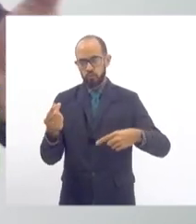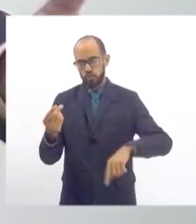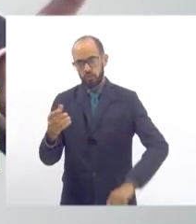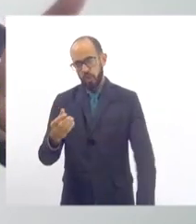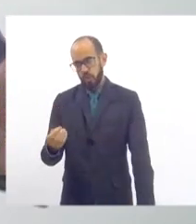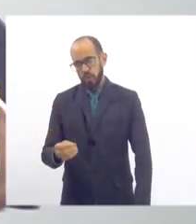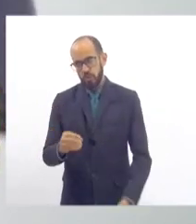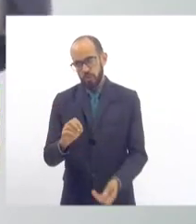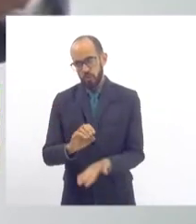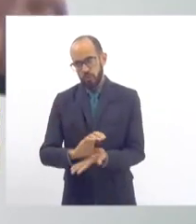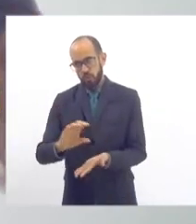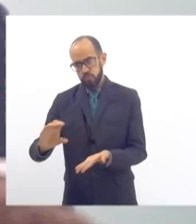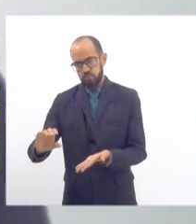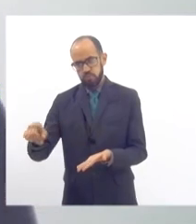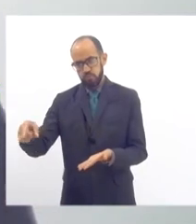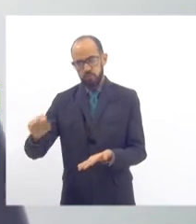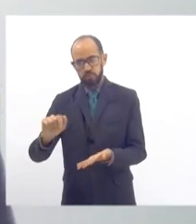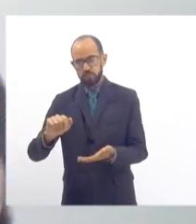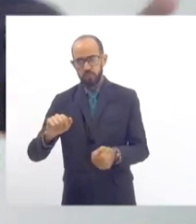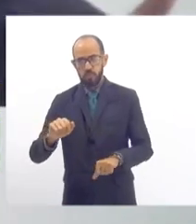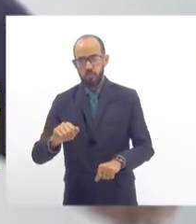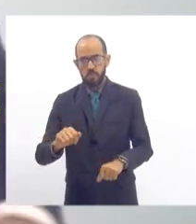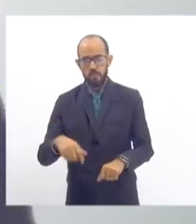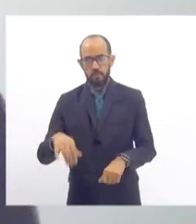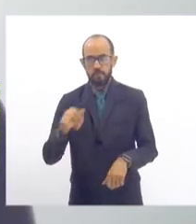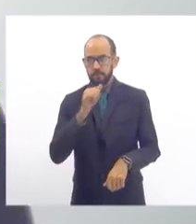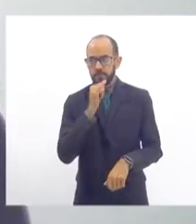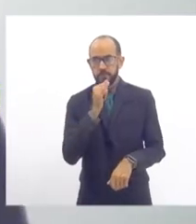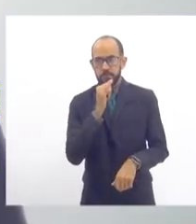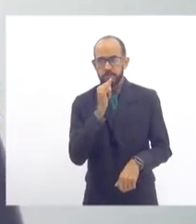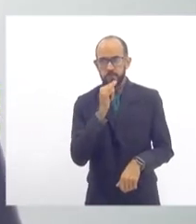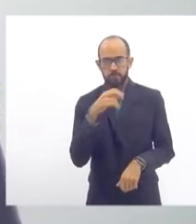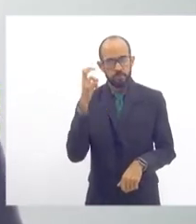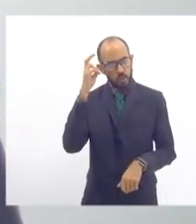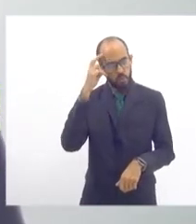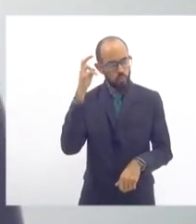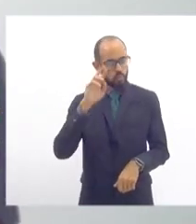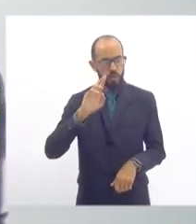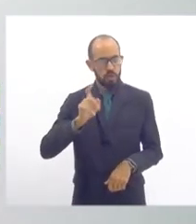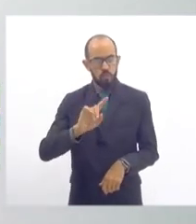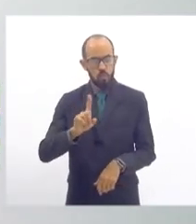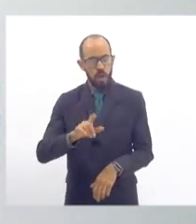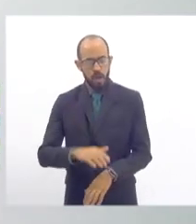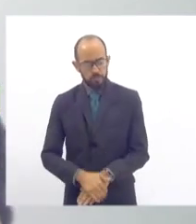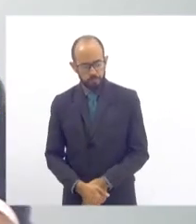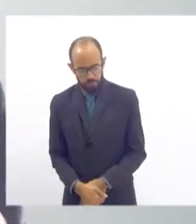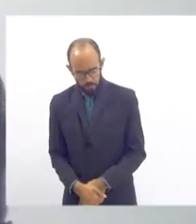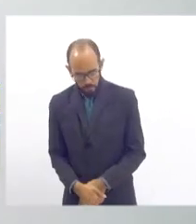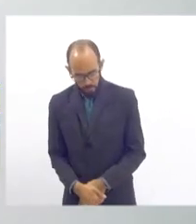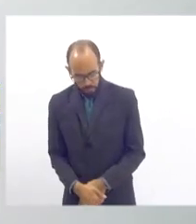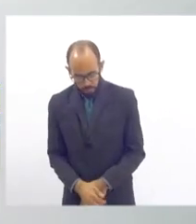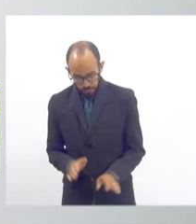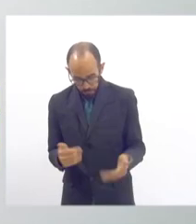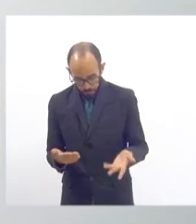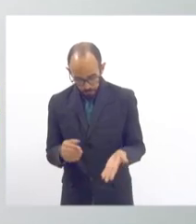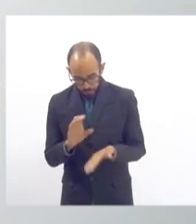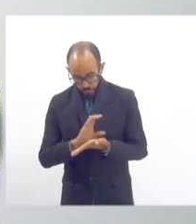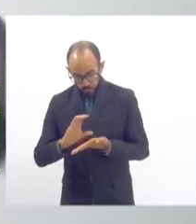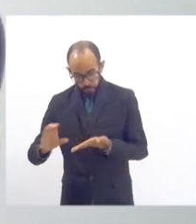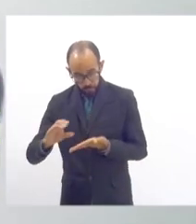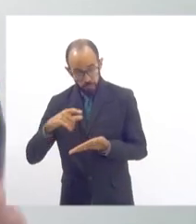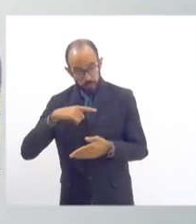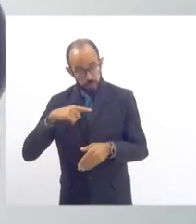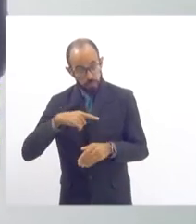exemplo, não que a gente não pudesse mandar, se tiver pertinência também, mas para a cultura, por exemplo. A gente mandou para o DER. E esses recursos estão previstos nos orçamentos e nos